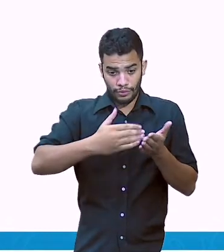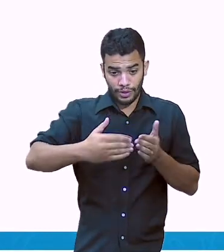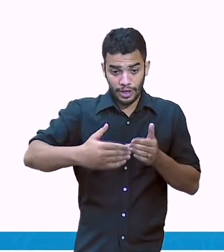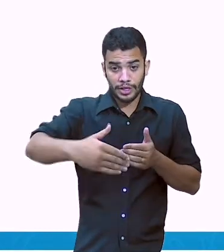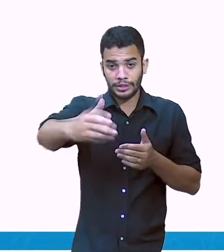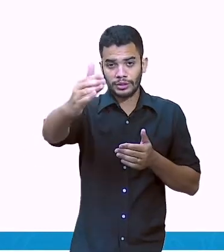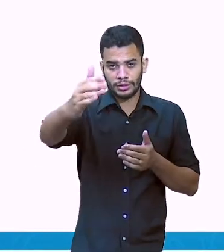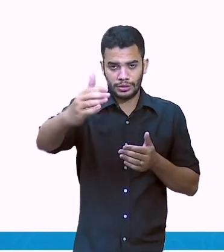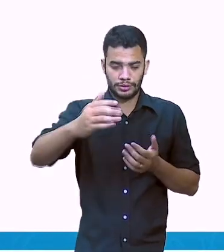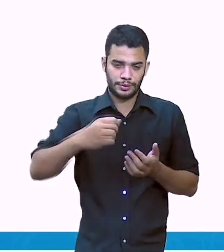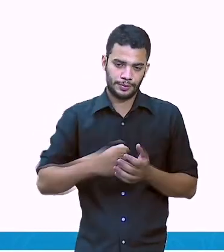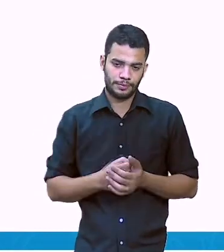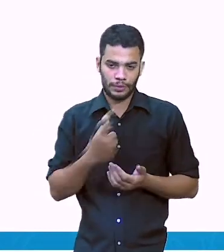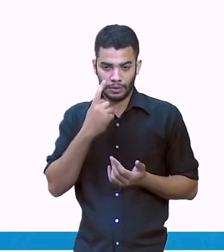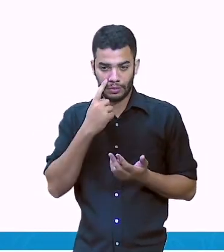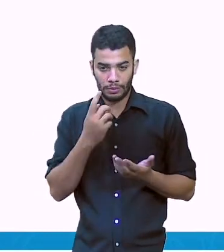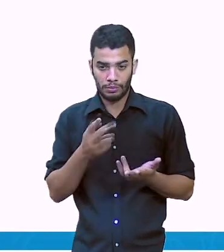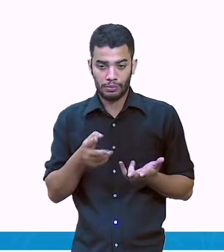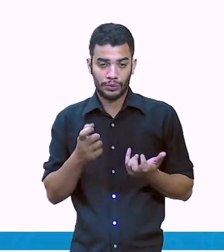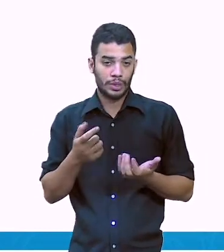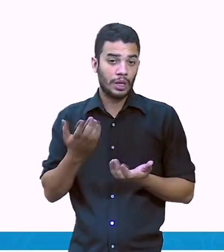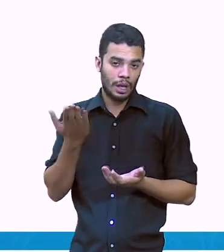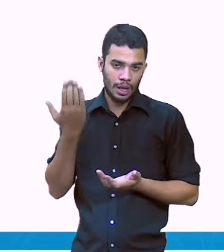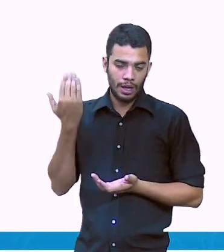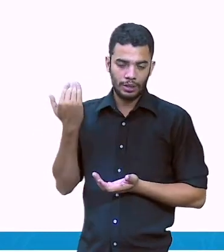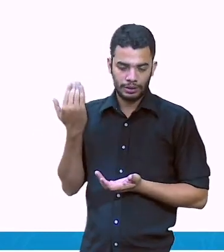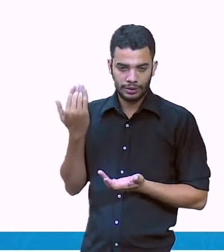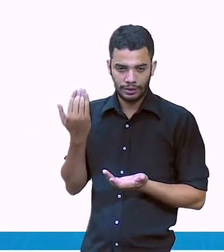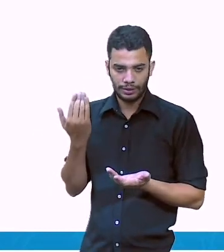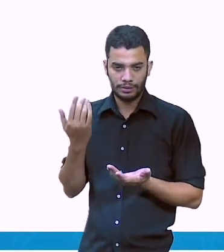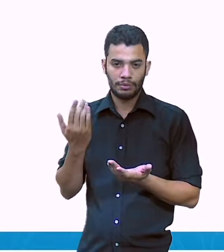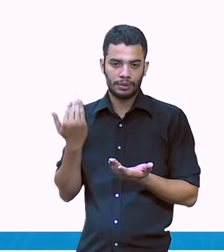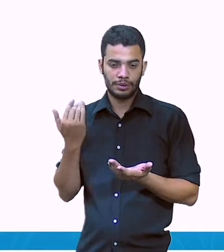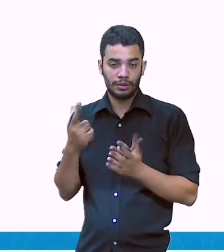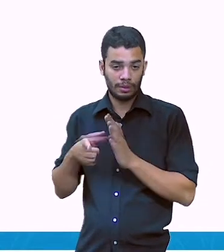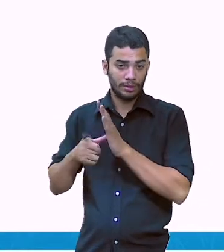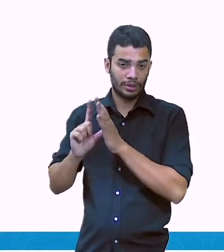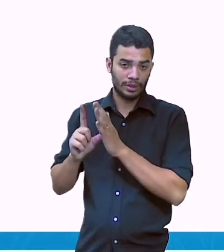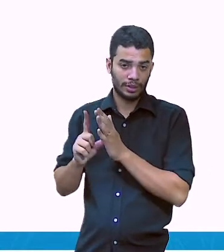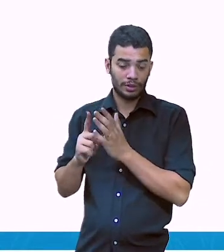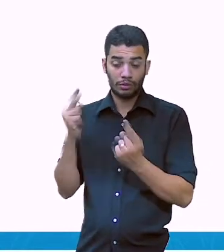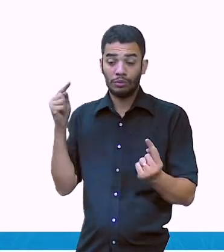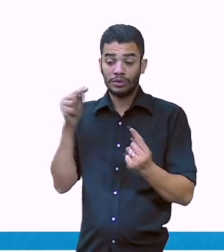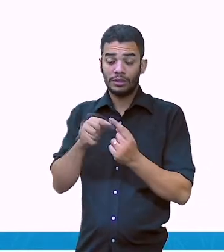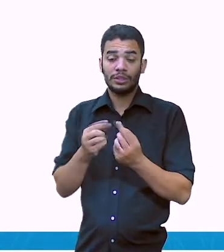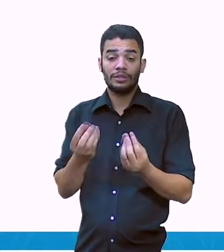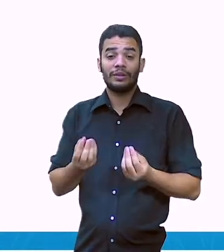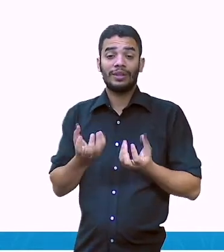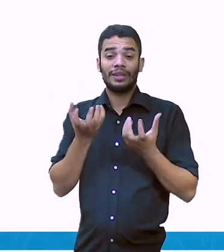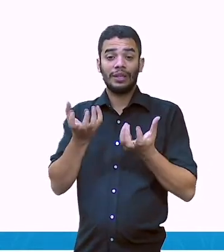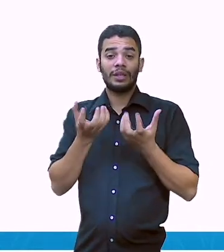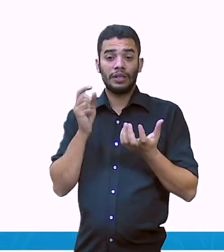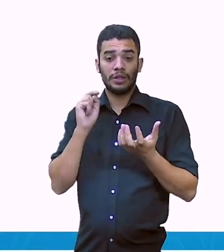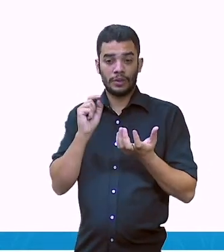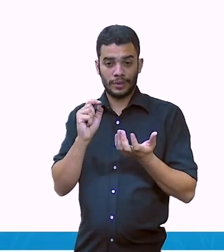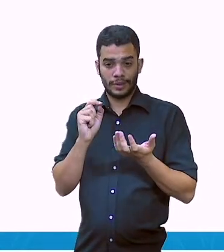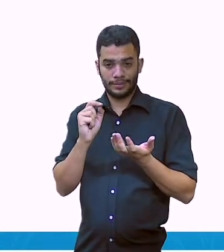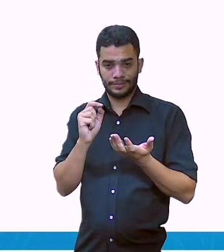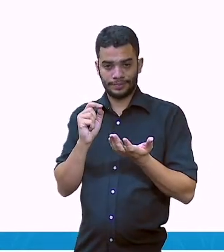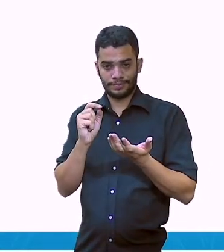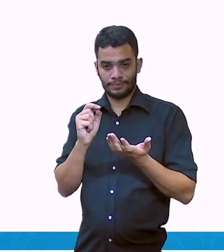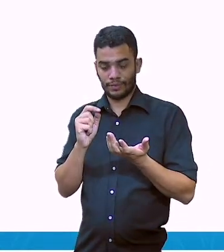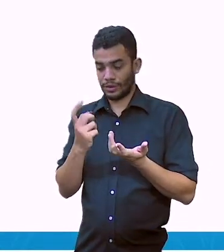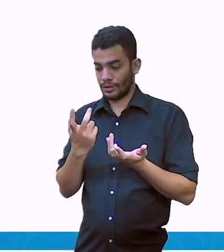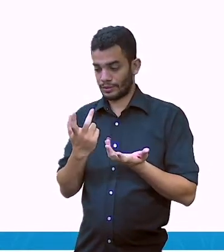objetivo era pegar o café no interior e levar para Santos, aonde ele